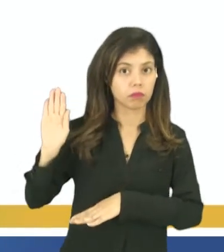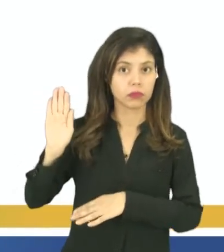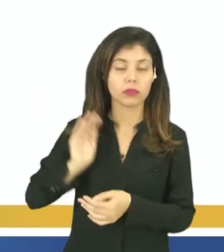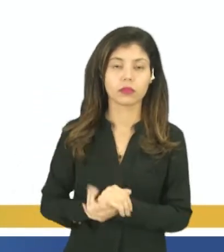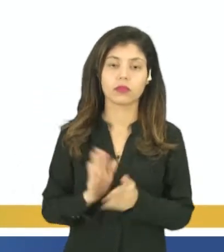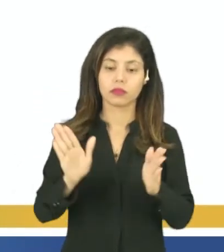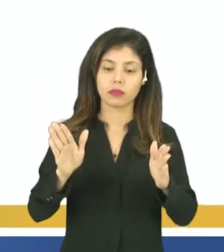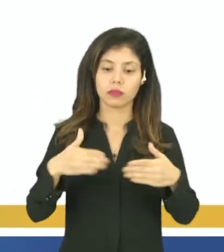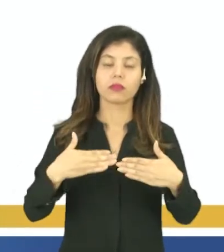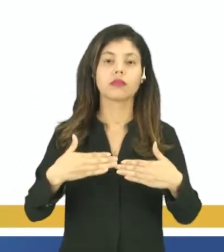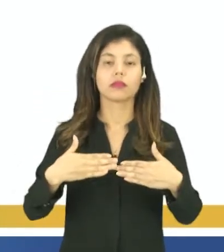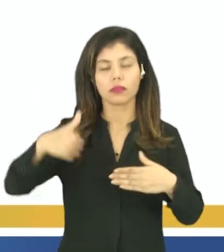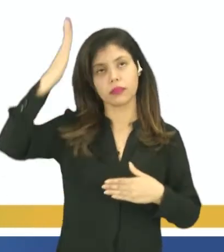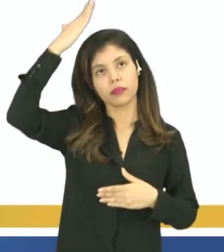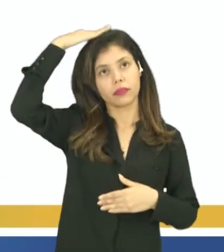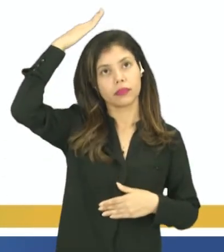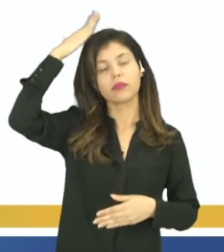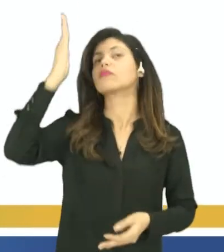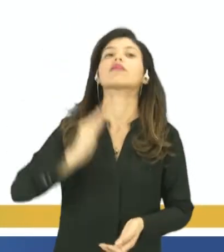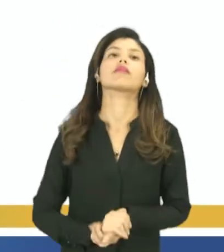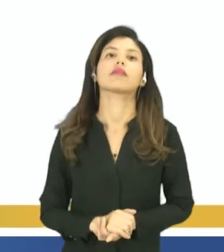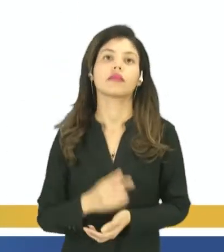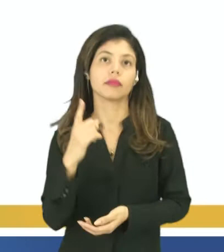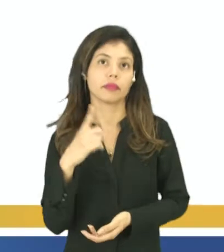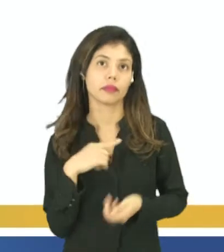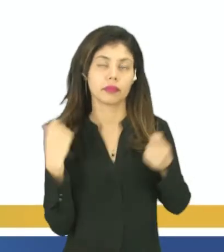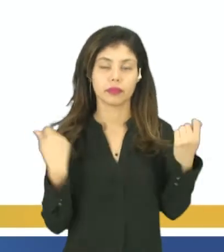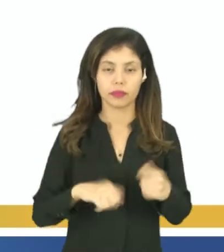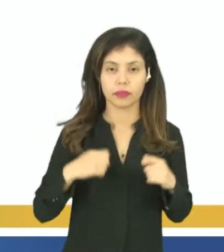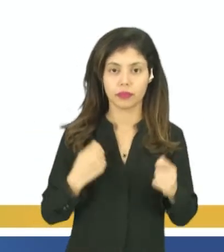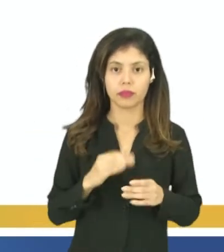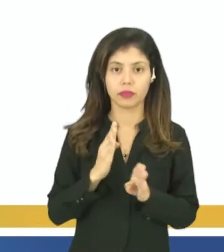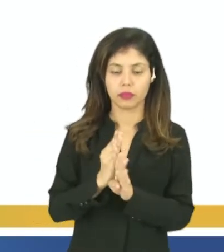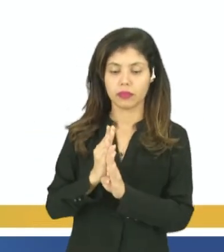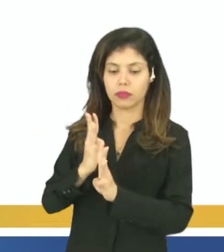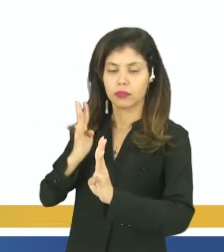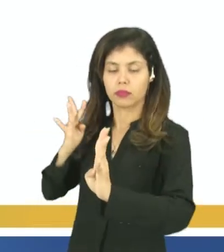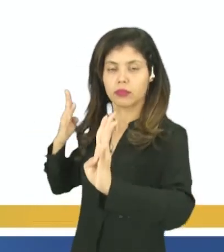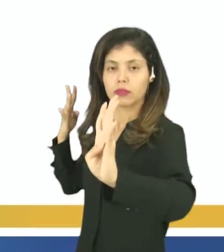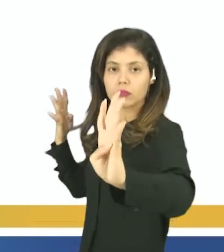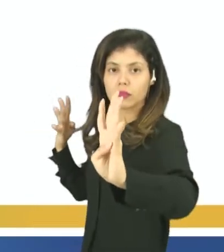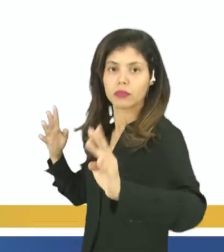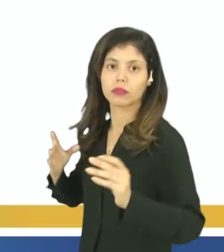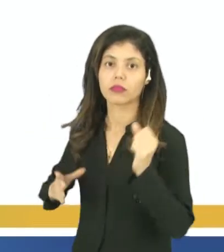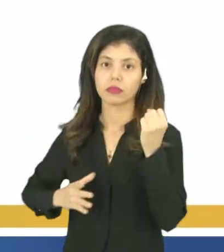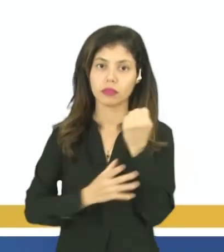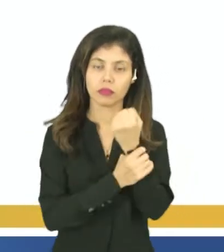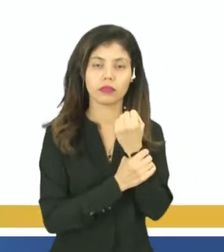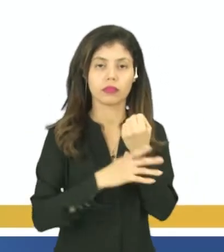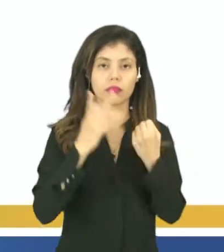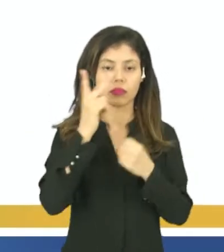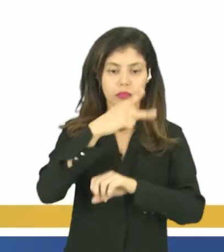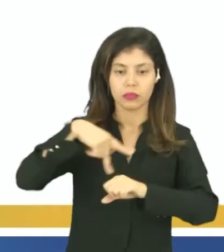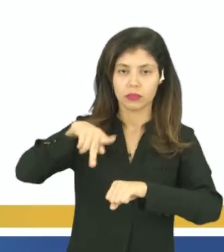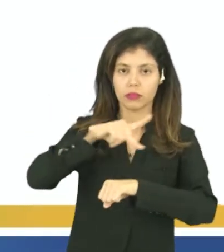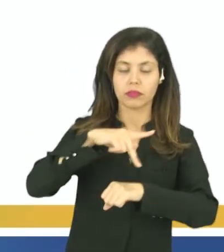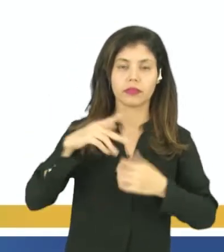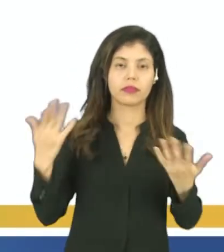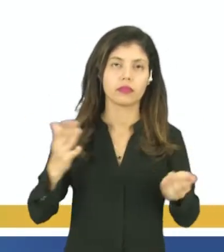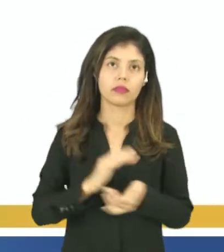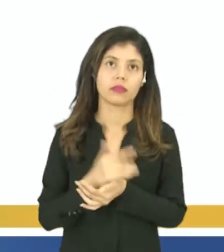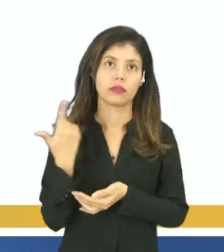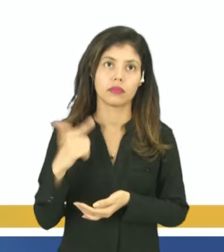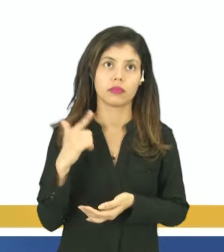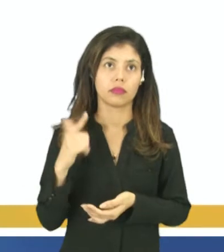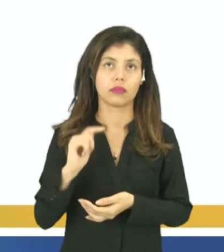as portas para o México, ele chegou a dizer: temos que construir o muro, é a segurança do nosso país, não temos